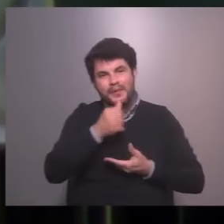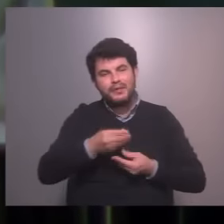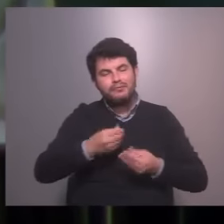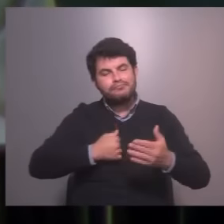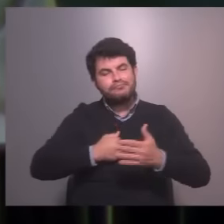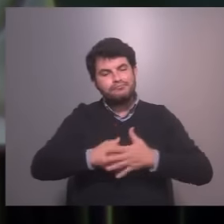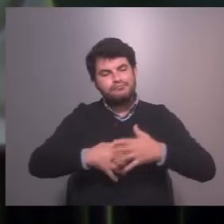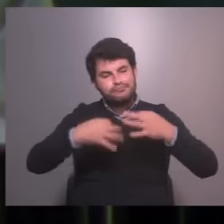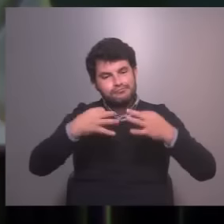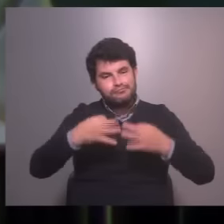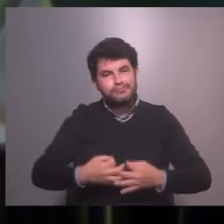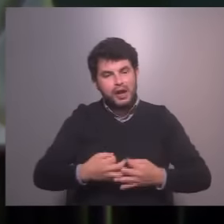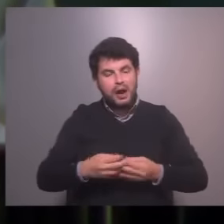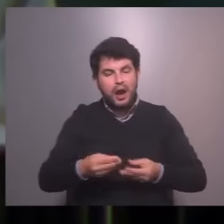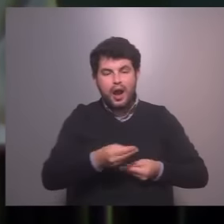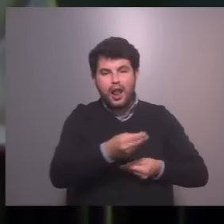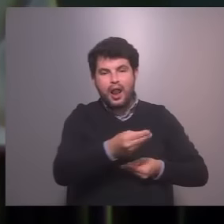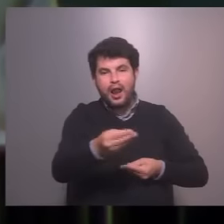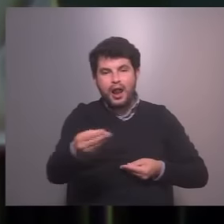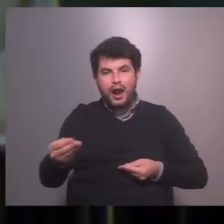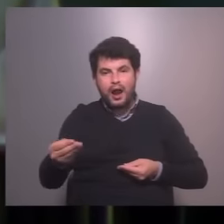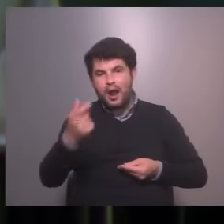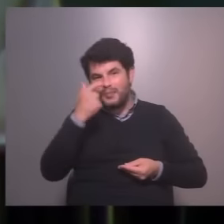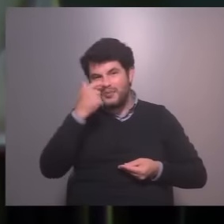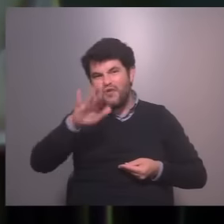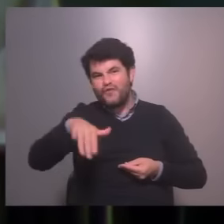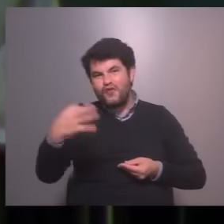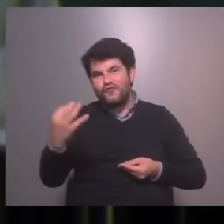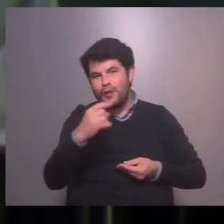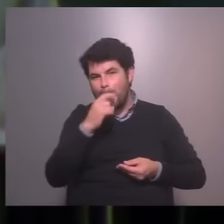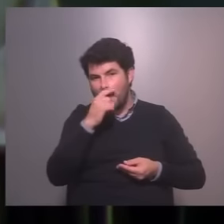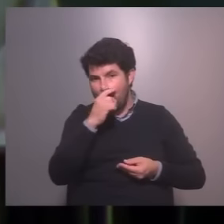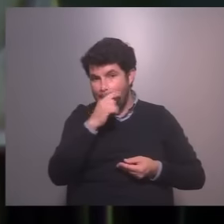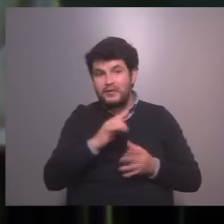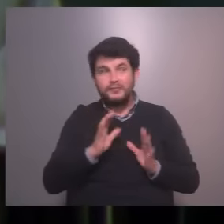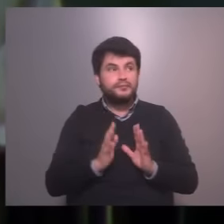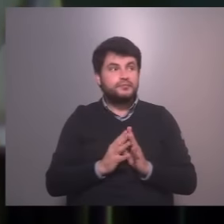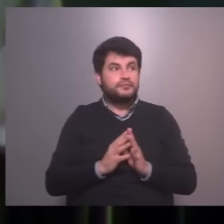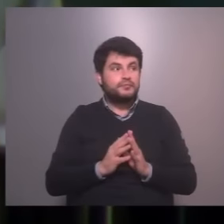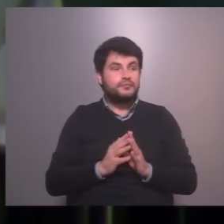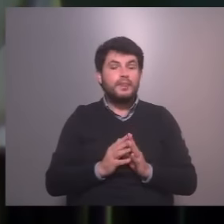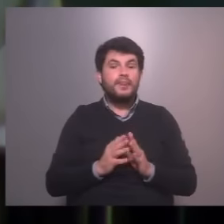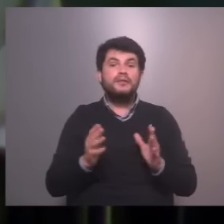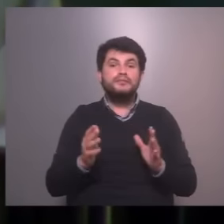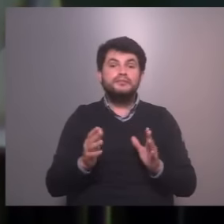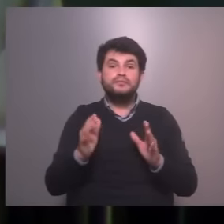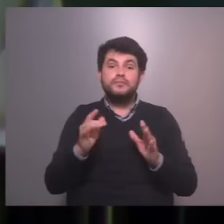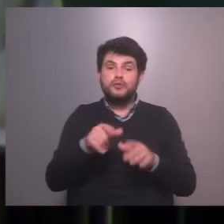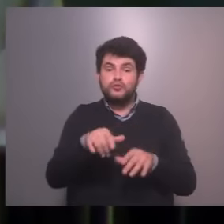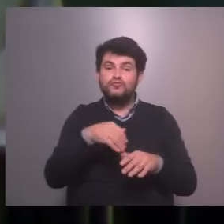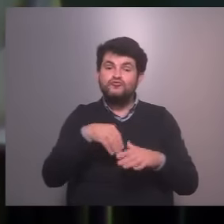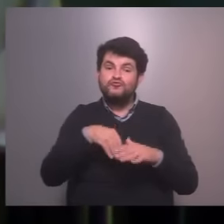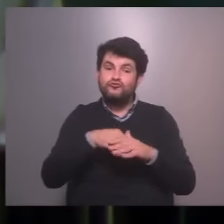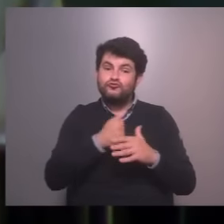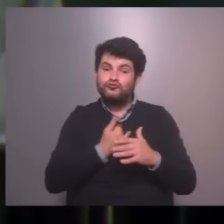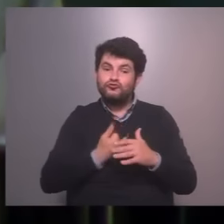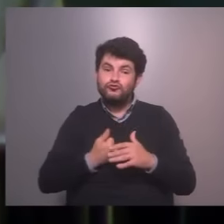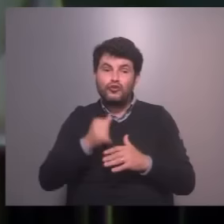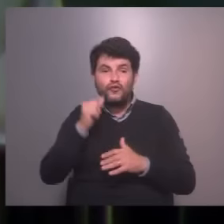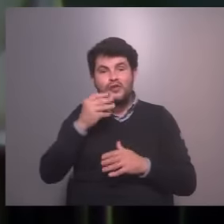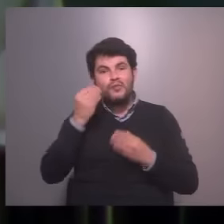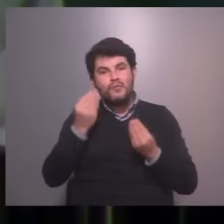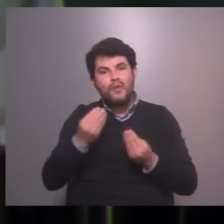primeiro o vinho bom, e depois de os convidados terem bebido bem, serve o